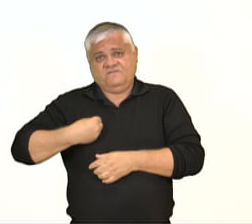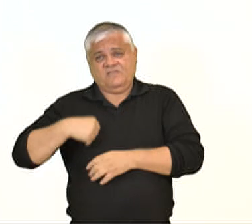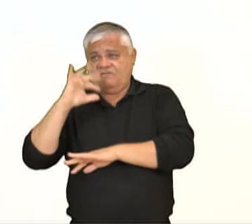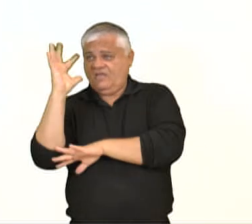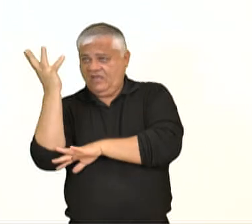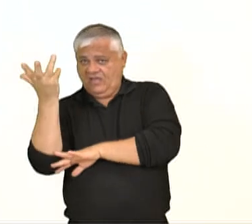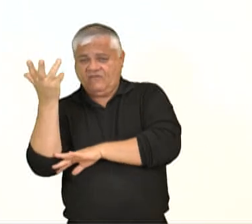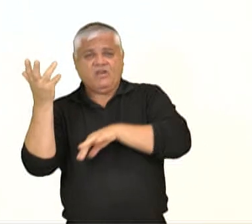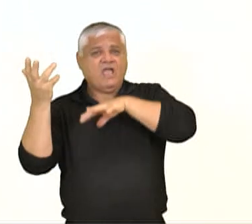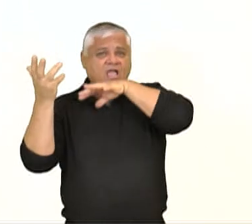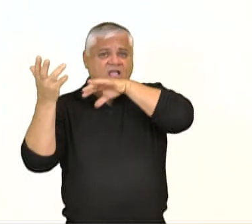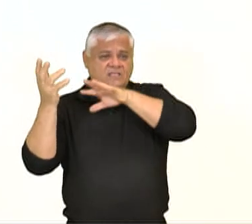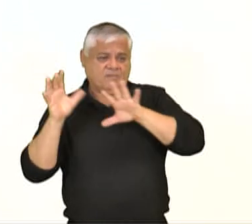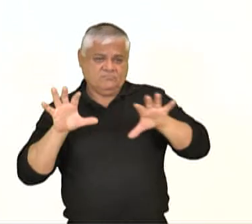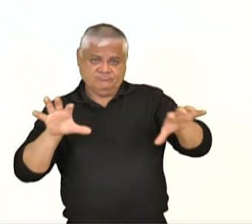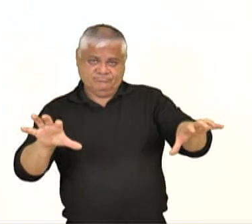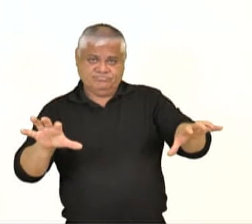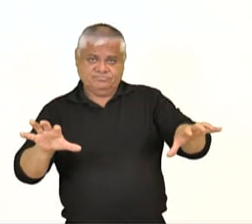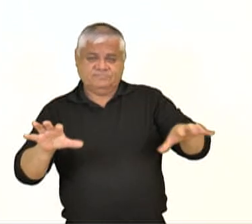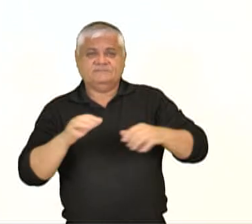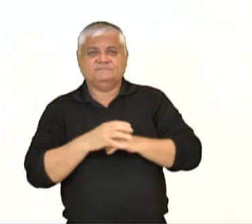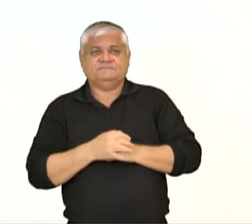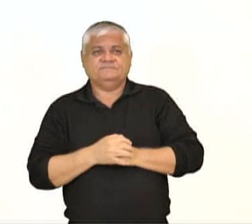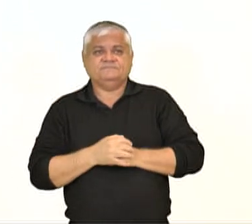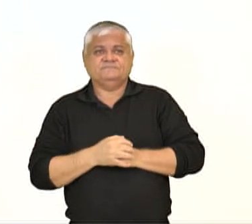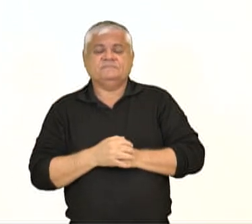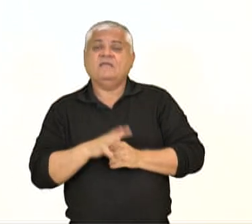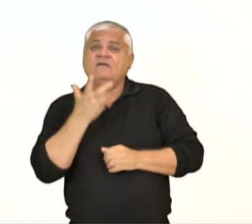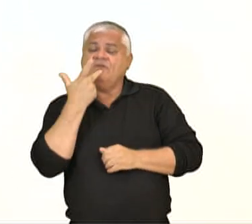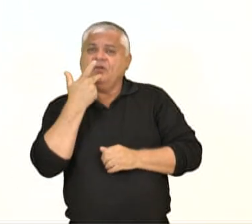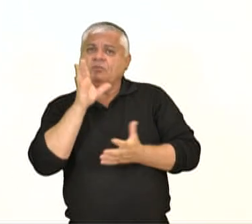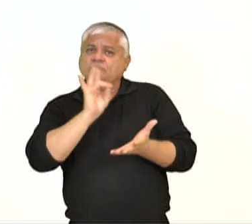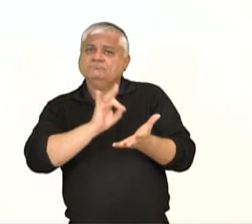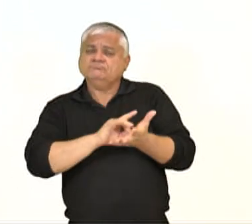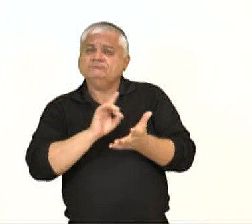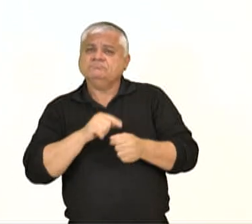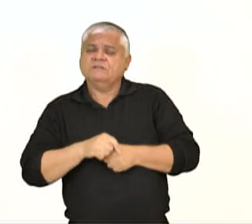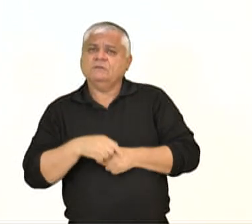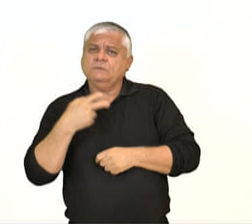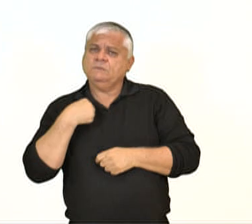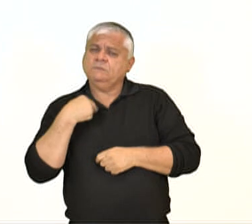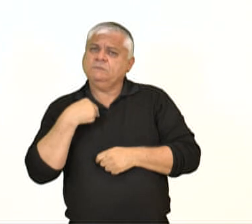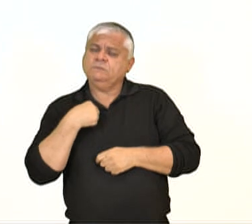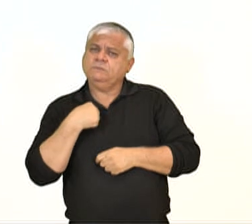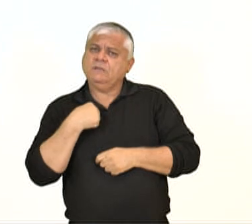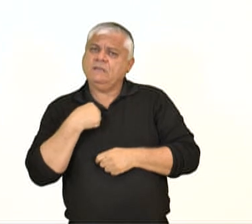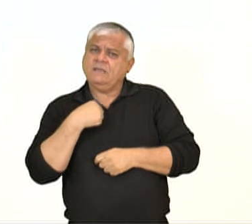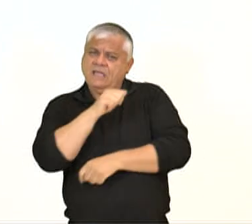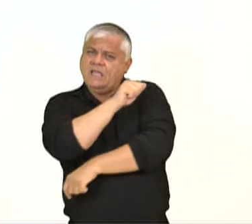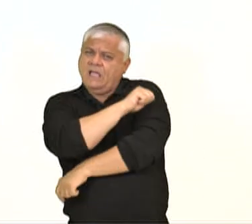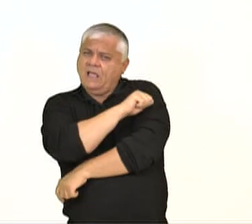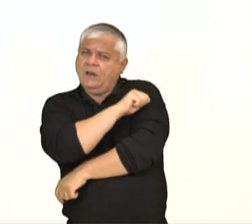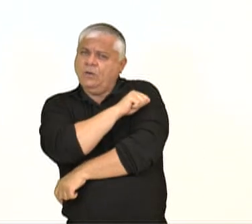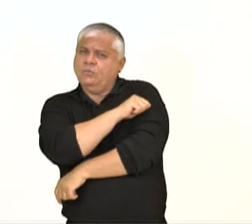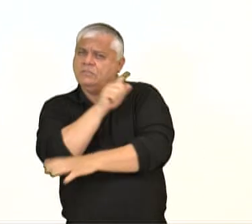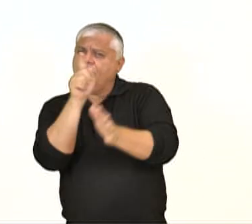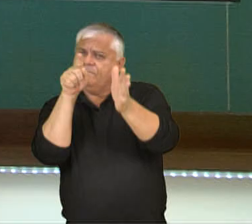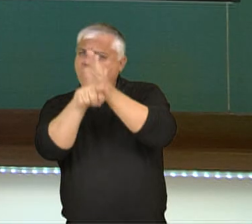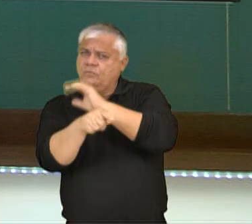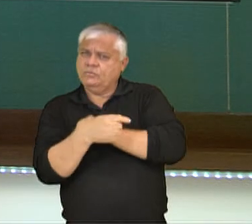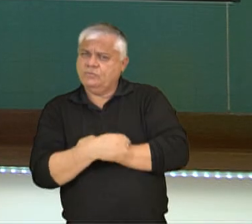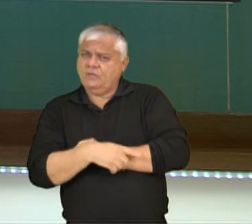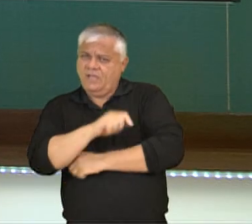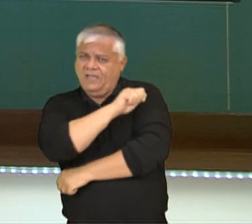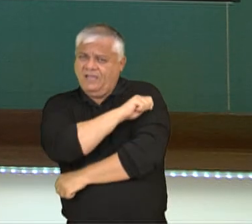um do seu jeito. Ainda ratificou ali, afirmou. As observações da aluna, pergunto para você,